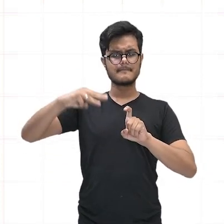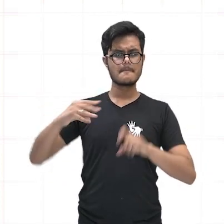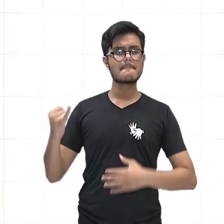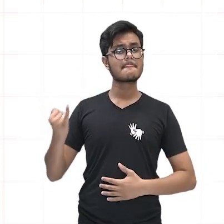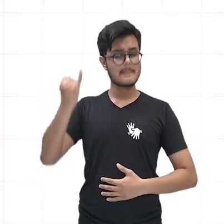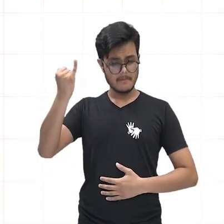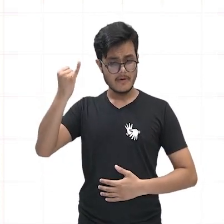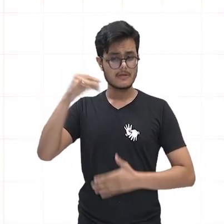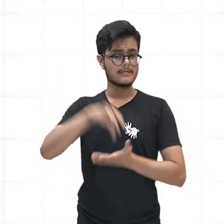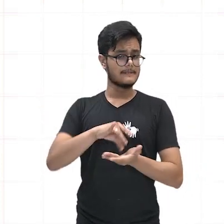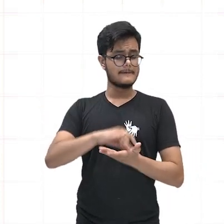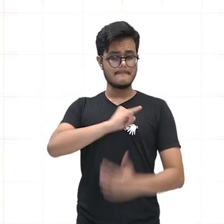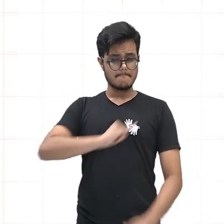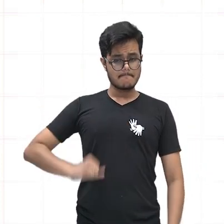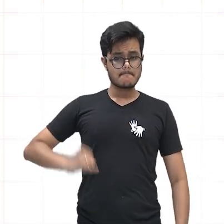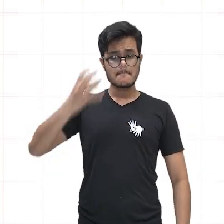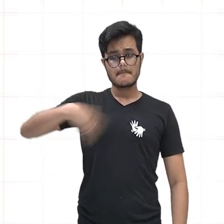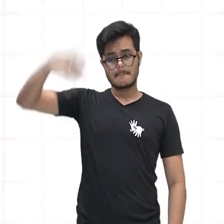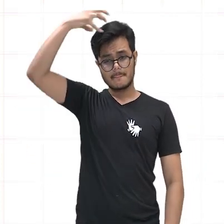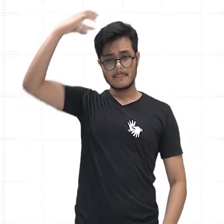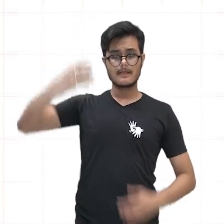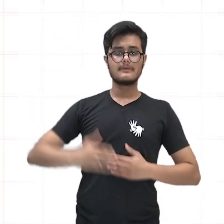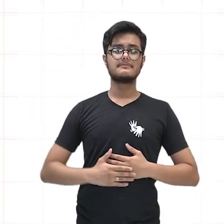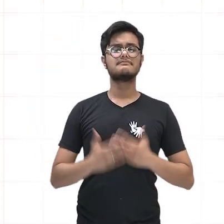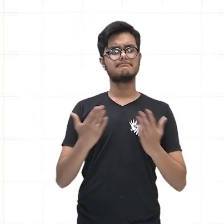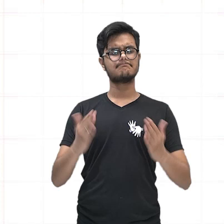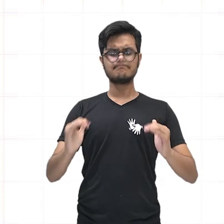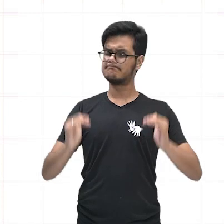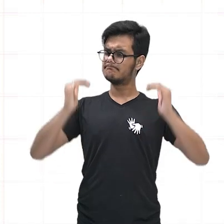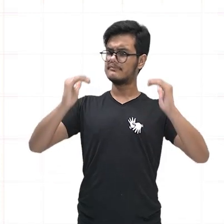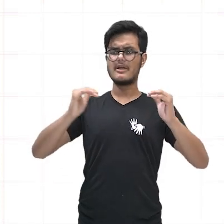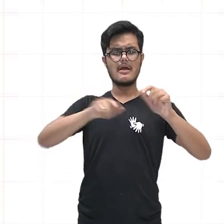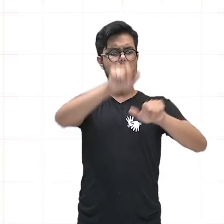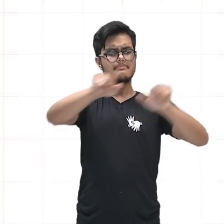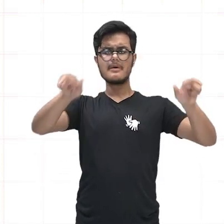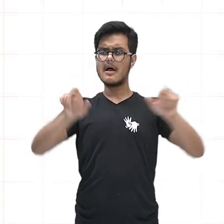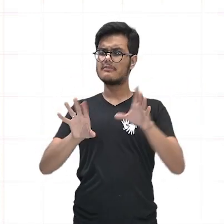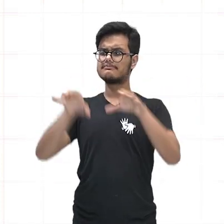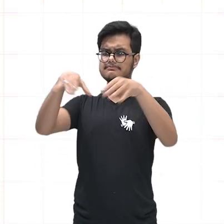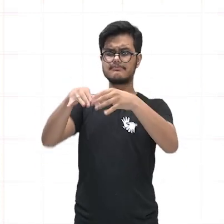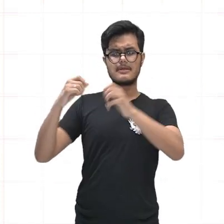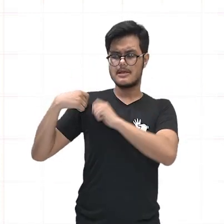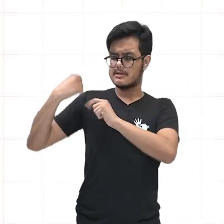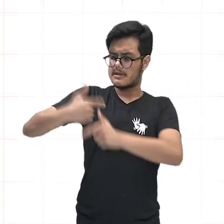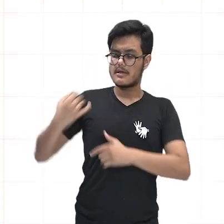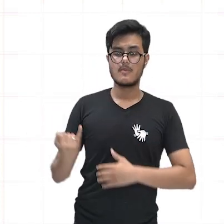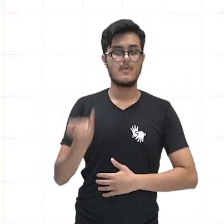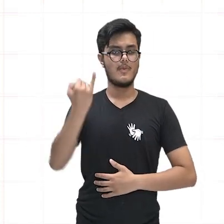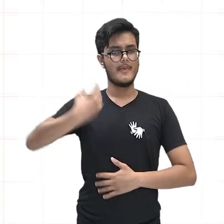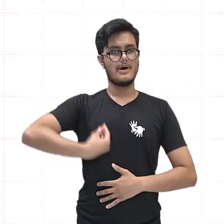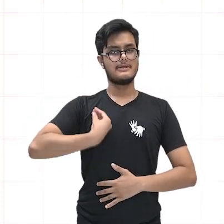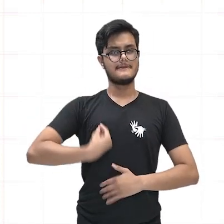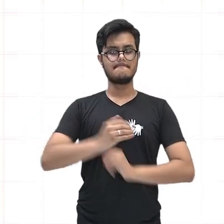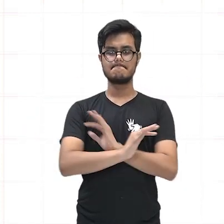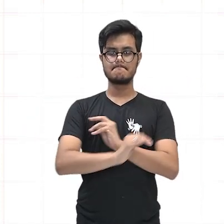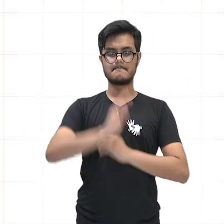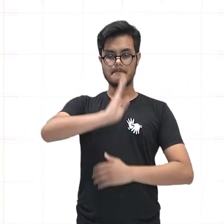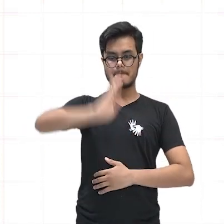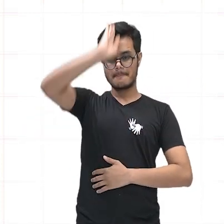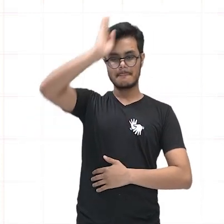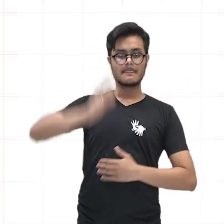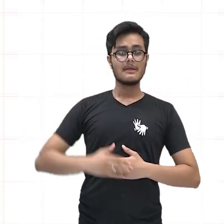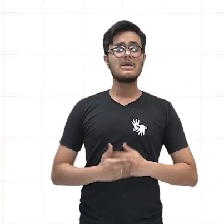Roma segundo a lenda Rômulo estabeleceu muitas instituições e tradições fundamentais para a cidade e o seu